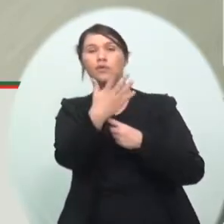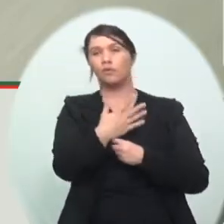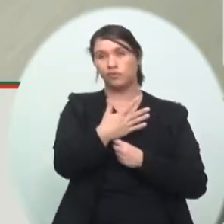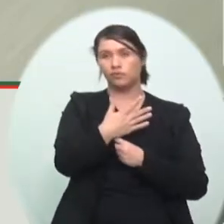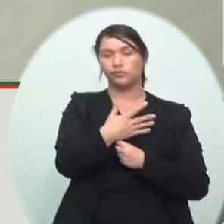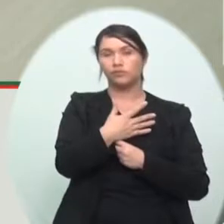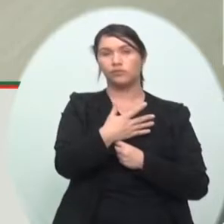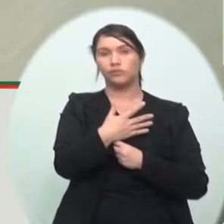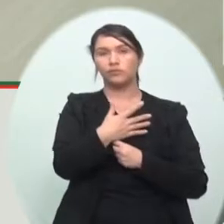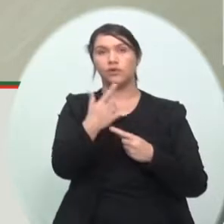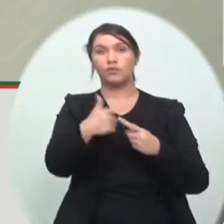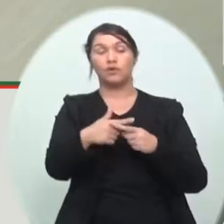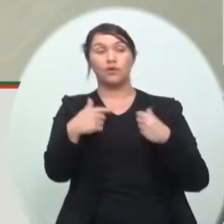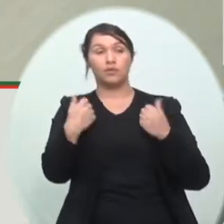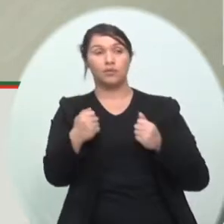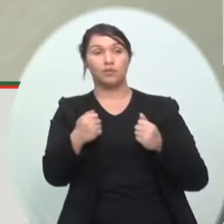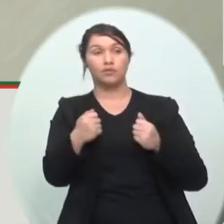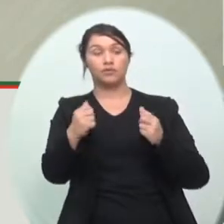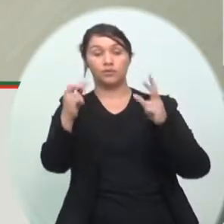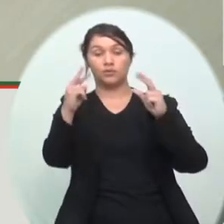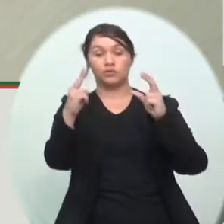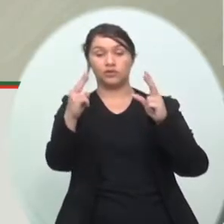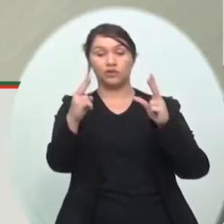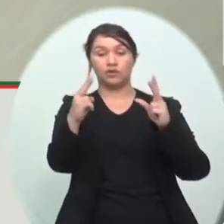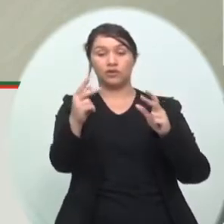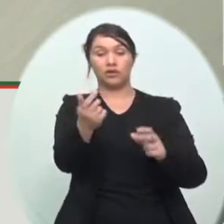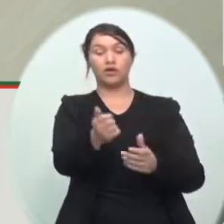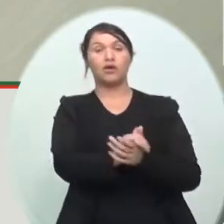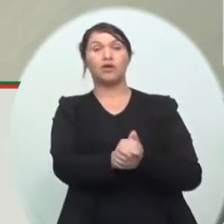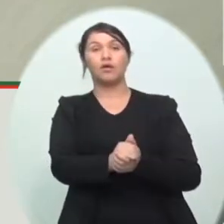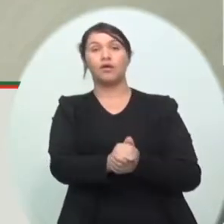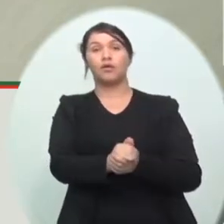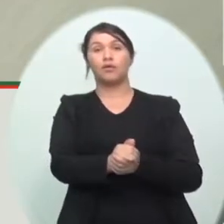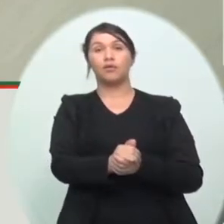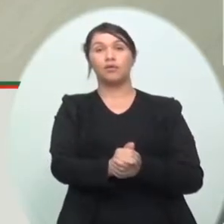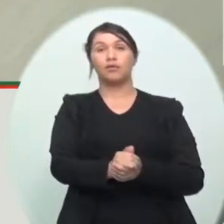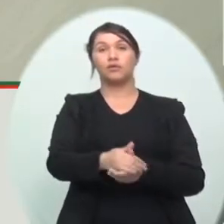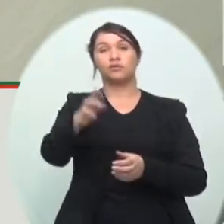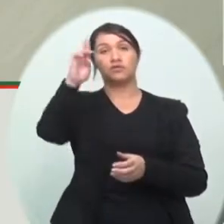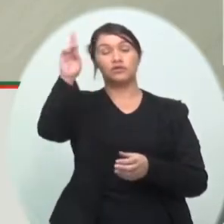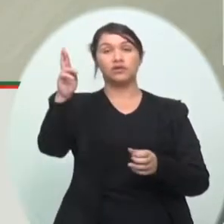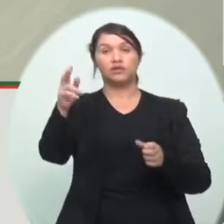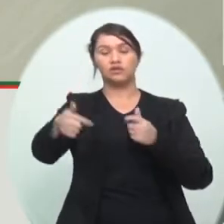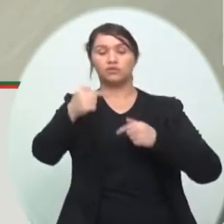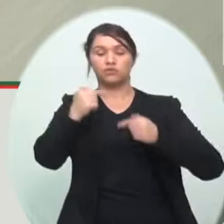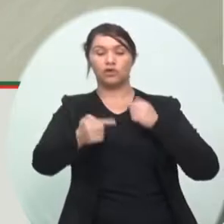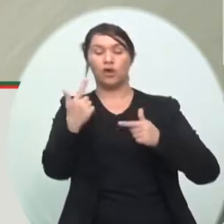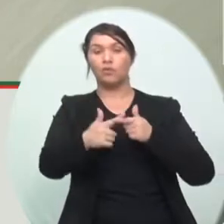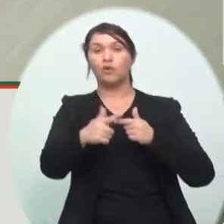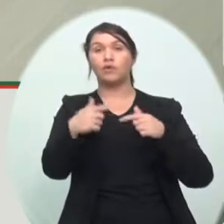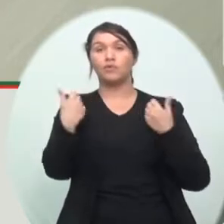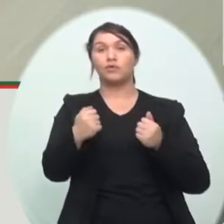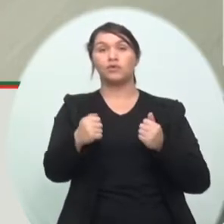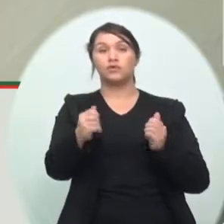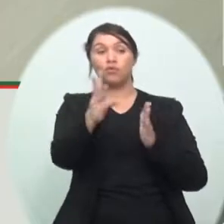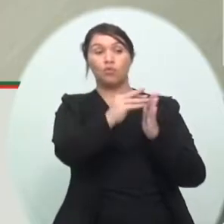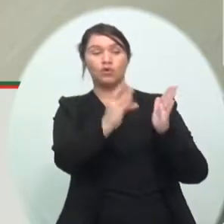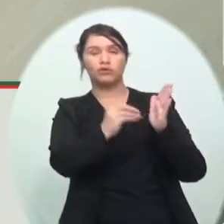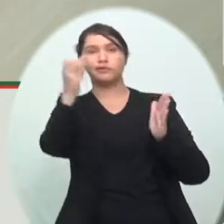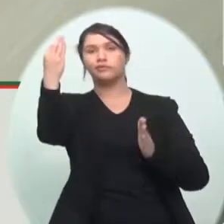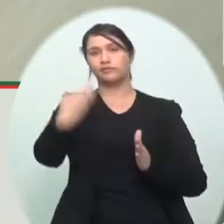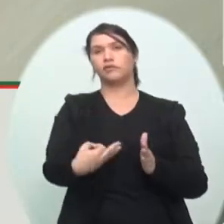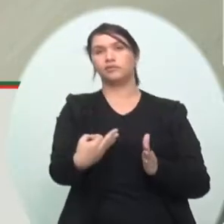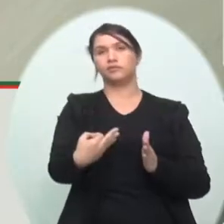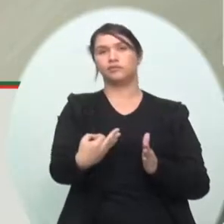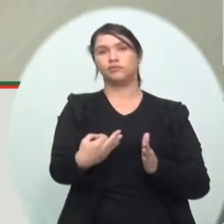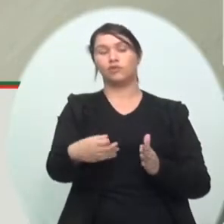tema da governança corporativa do Centro de Inovação, que nos ajudem a buscar o melhor modelo, porque ele tem que ser profissional, ele tem que buscar